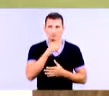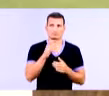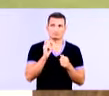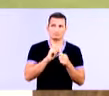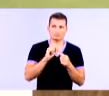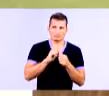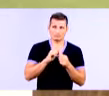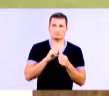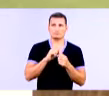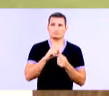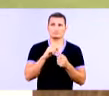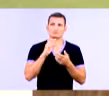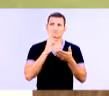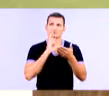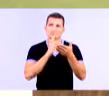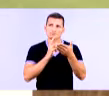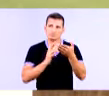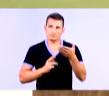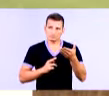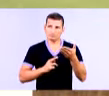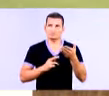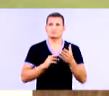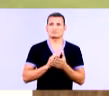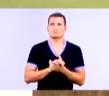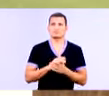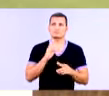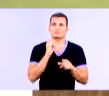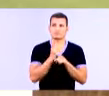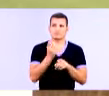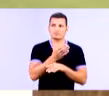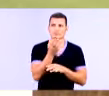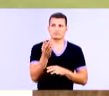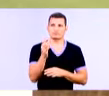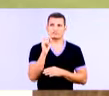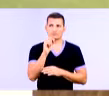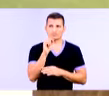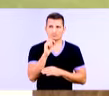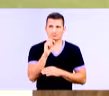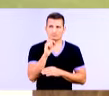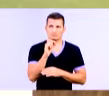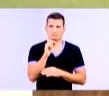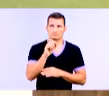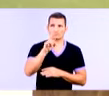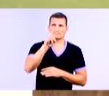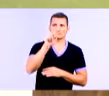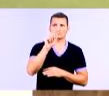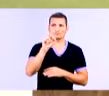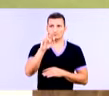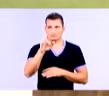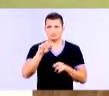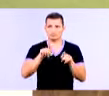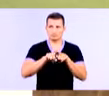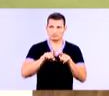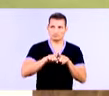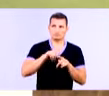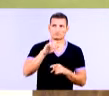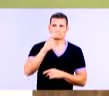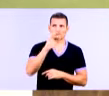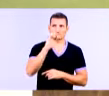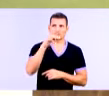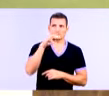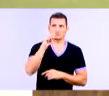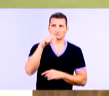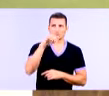no quadro aqui e identificar aí para vocês o que seriam aí as variáveis e os comandos que foram